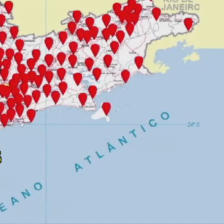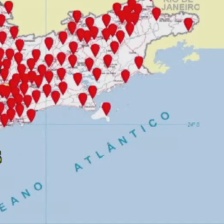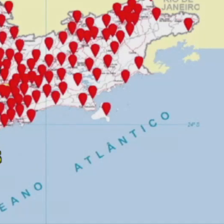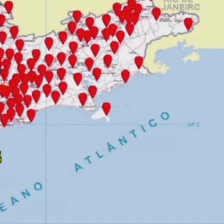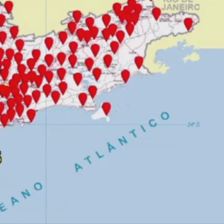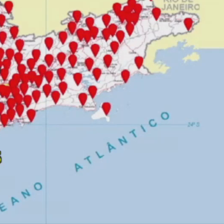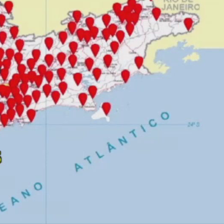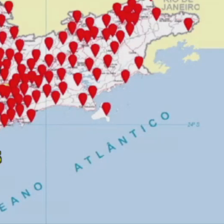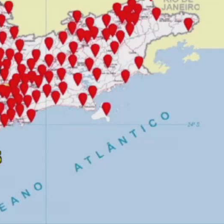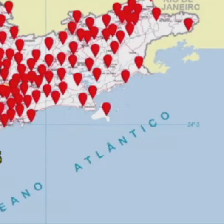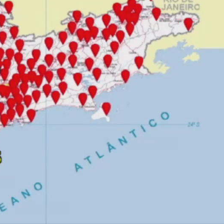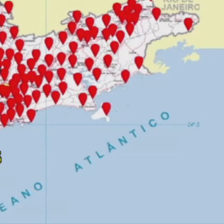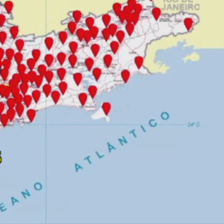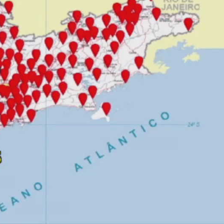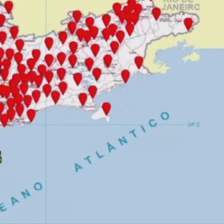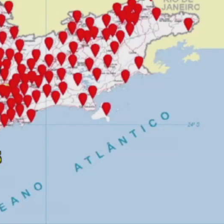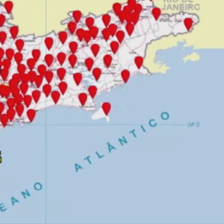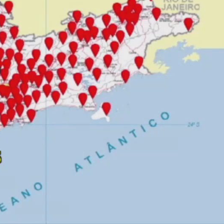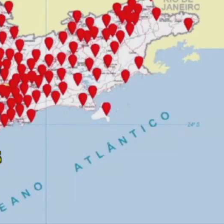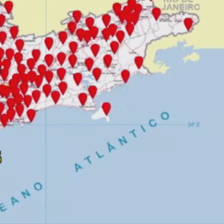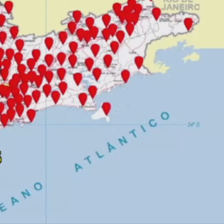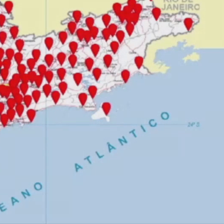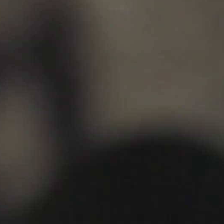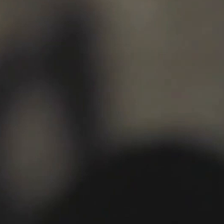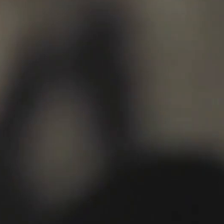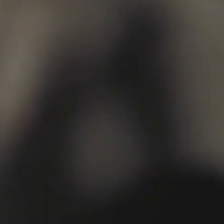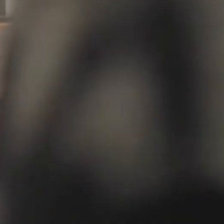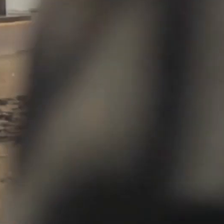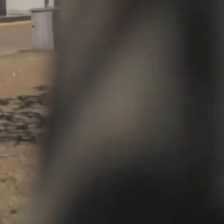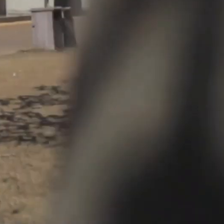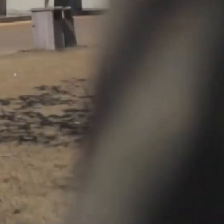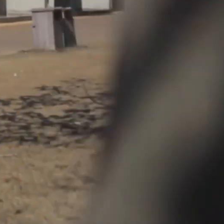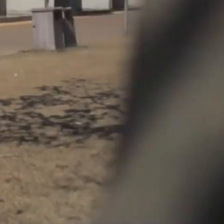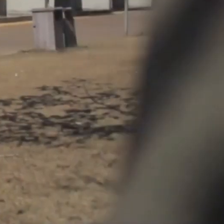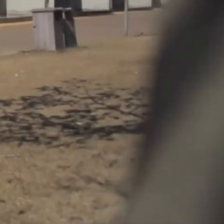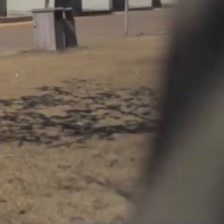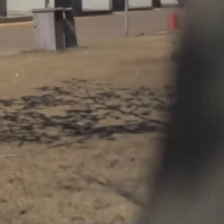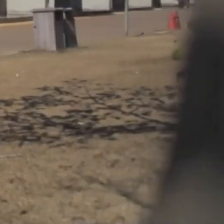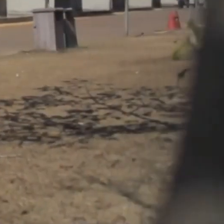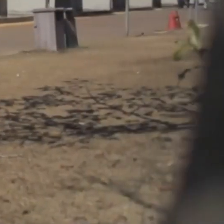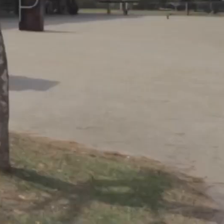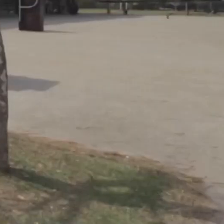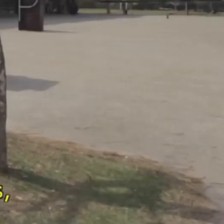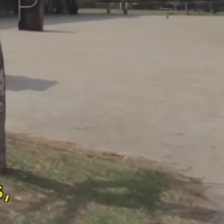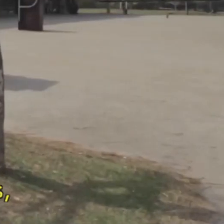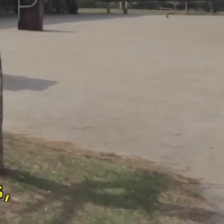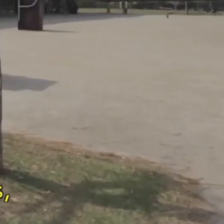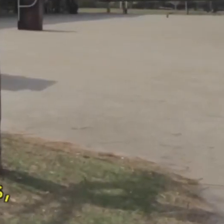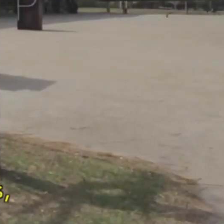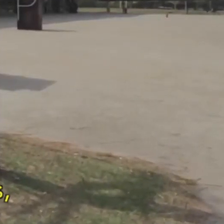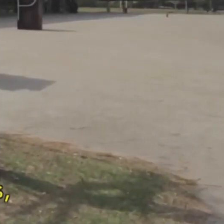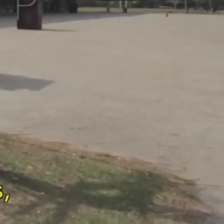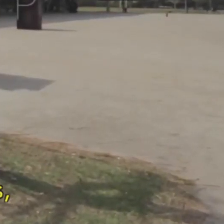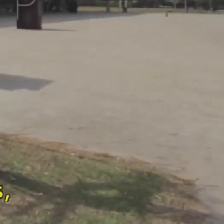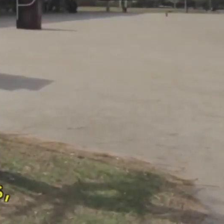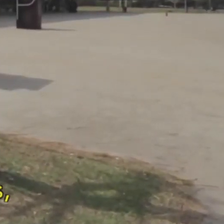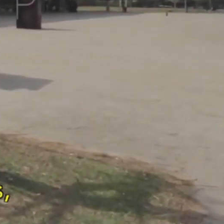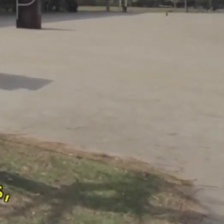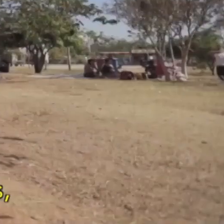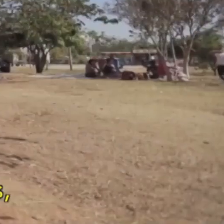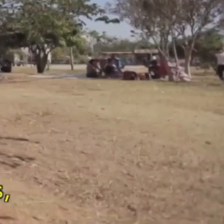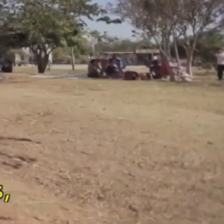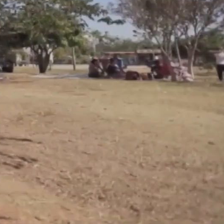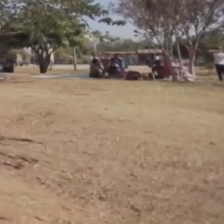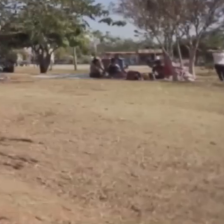para as quase 900 bibliotecas do estado de São Paulo. Tanto a BVL quanto a BSP estão localizadas em parques de